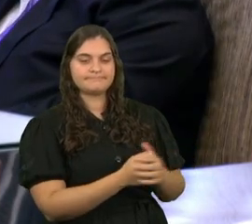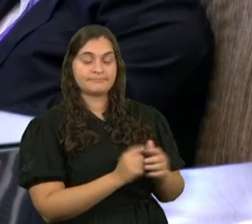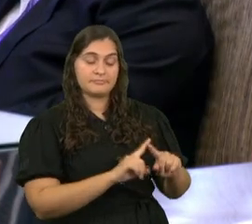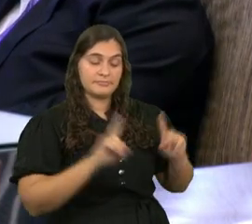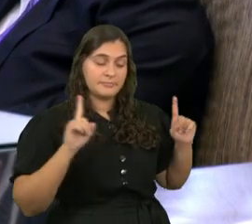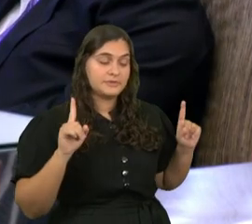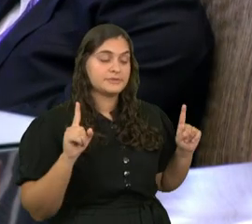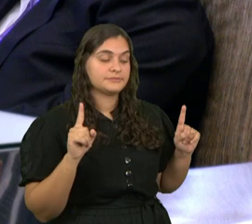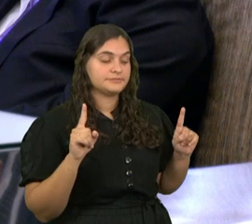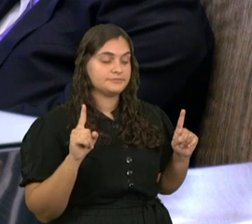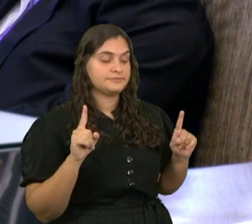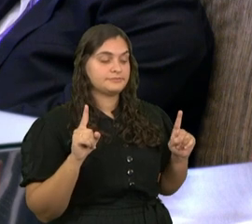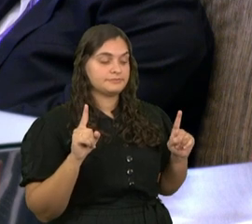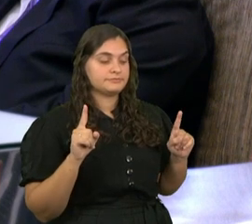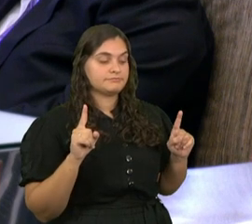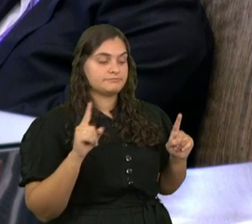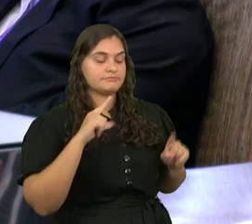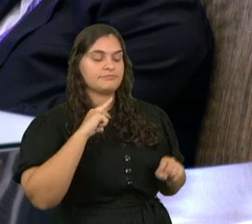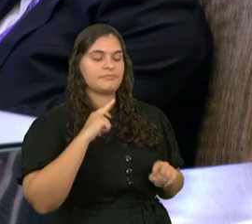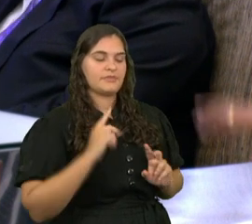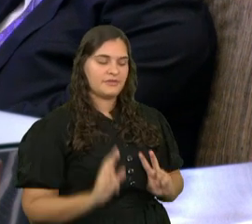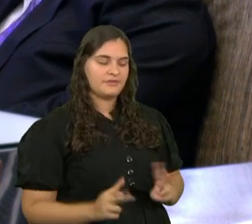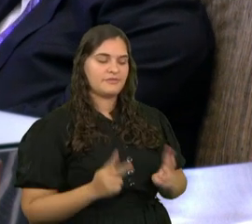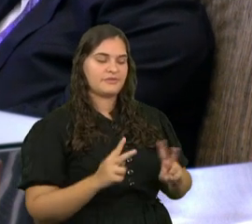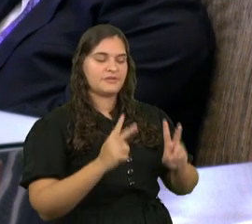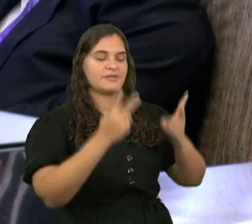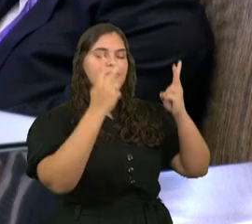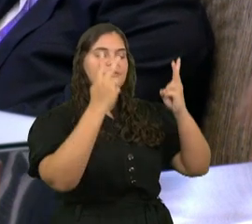Porém, tem vitórias.